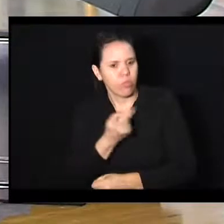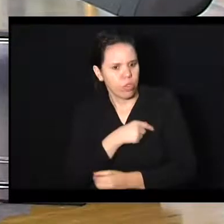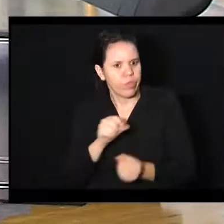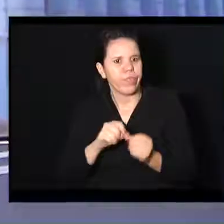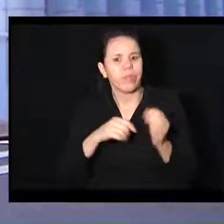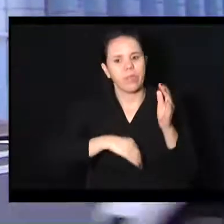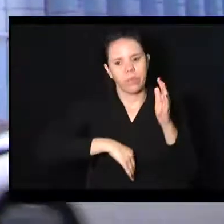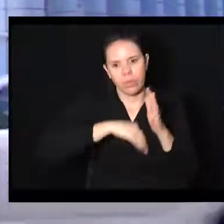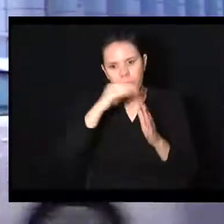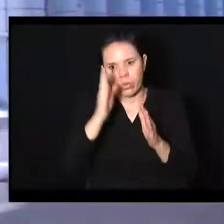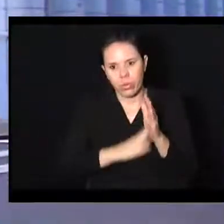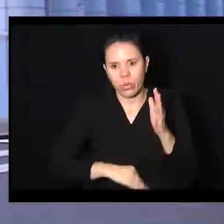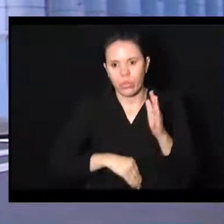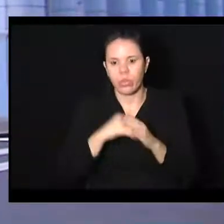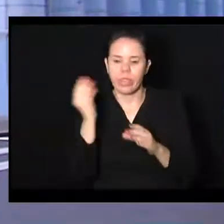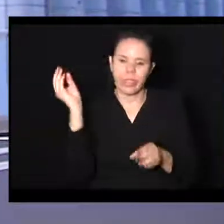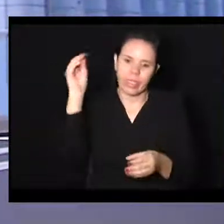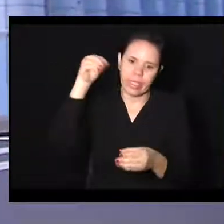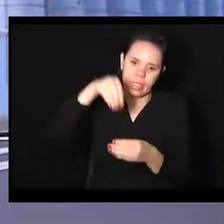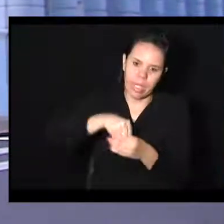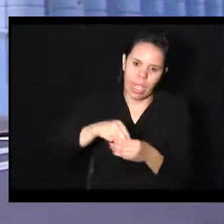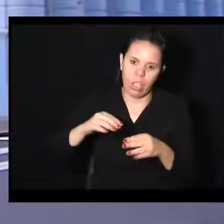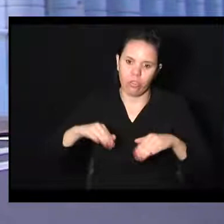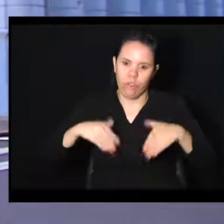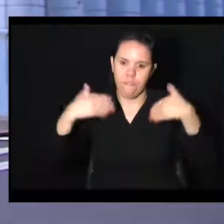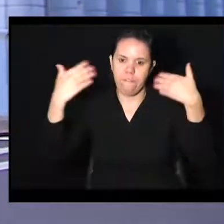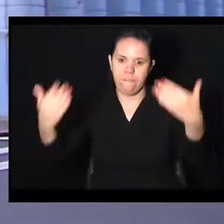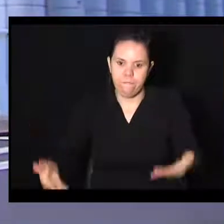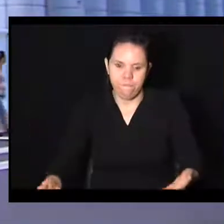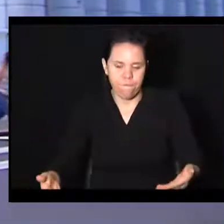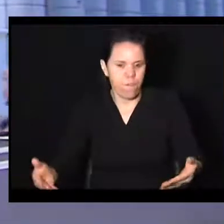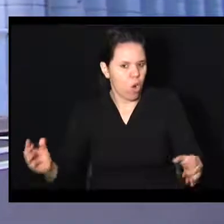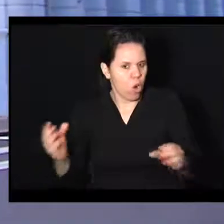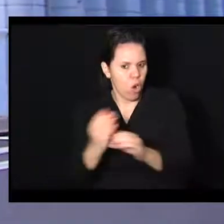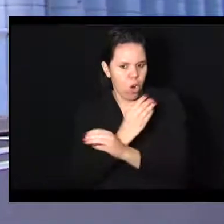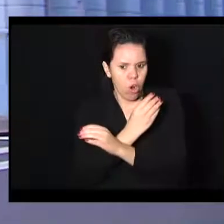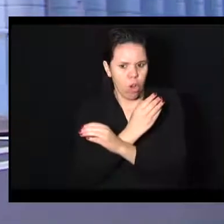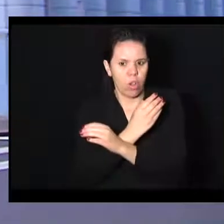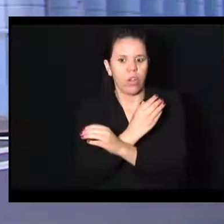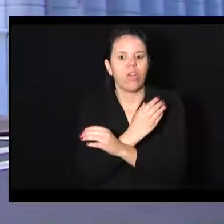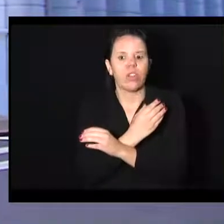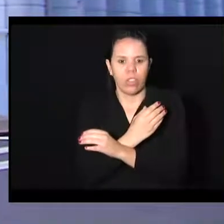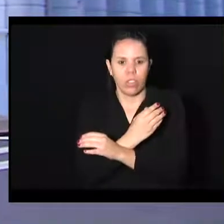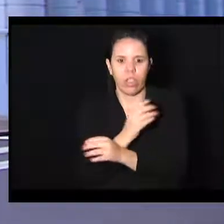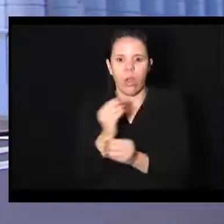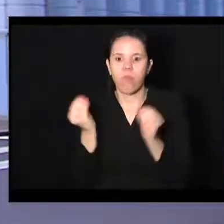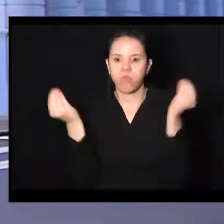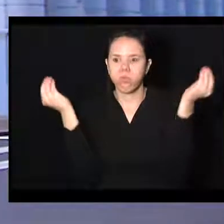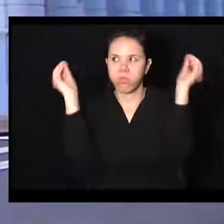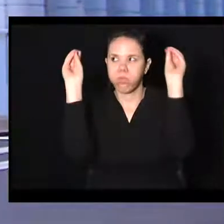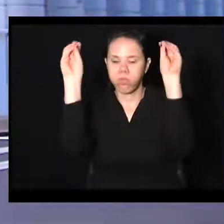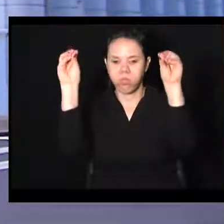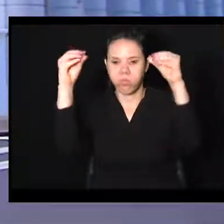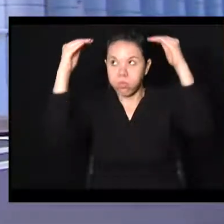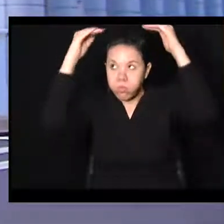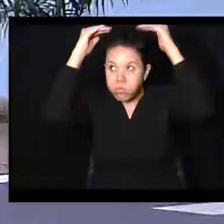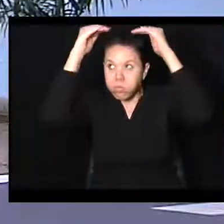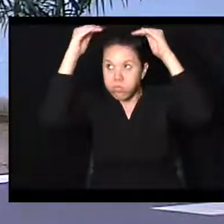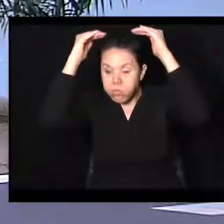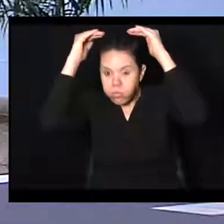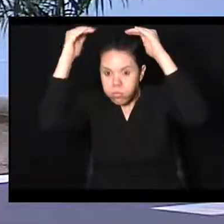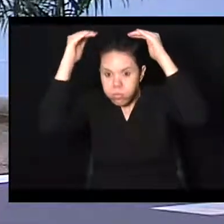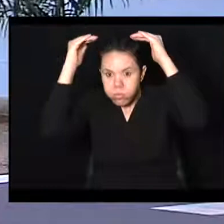pintura externa e interna inteirinha, colocamos 14 mil telhas francesas